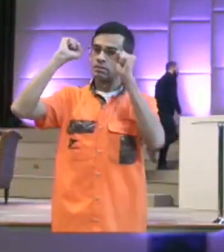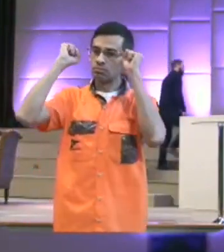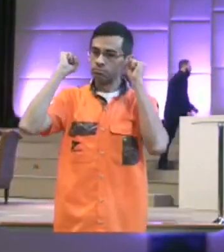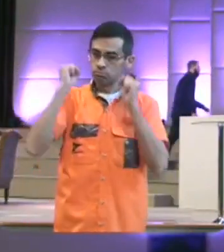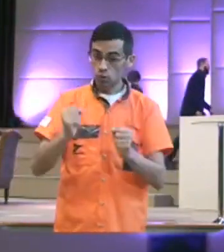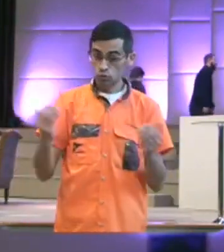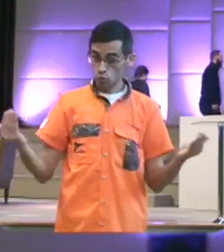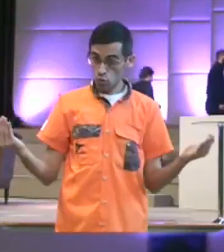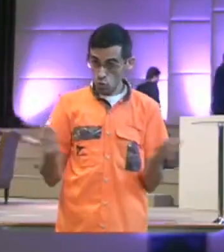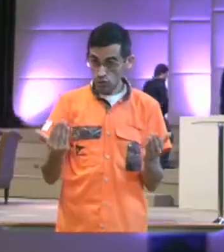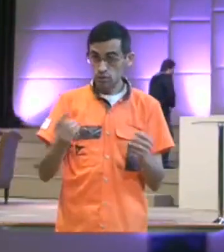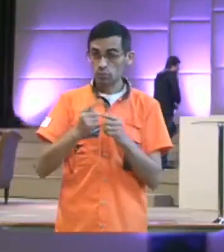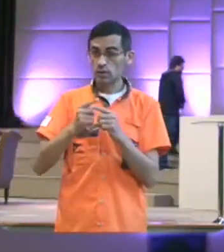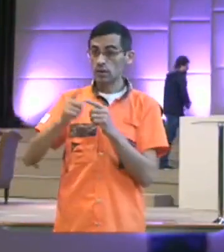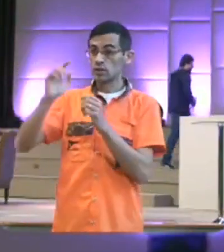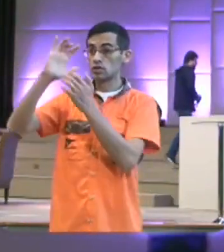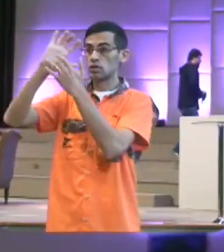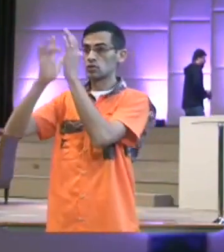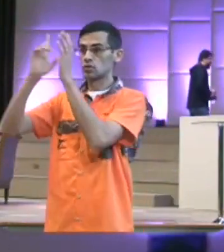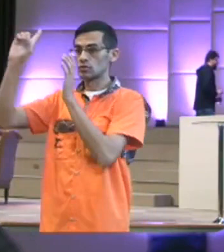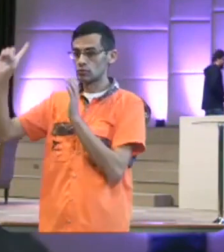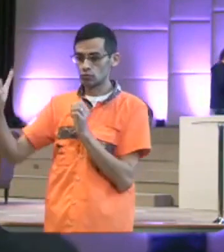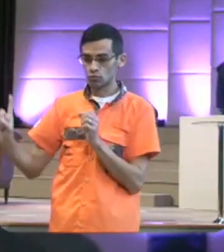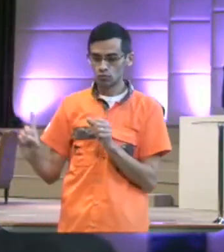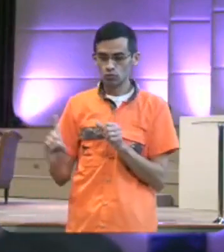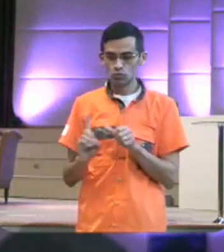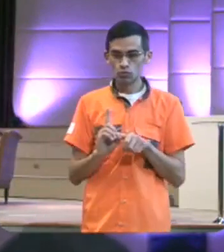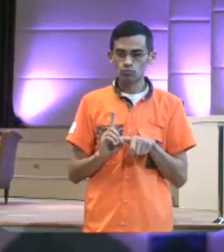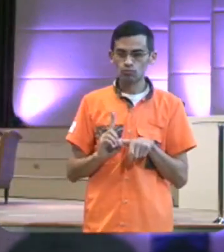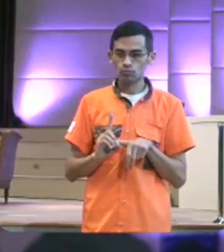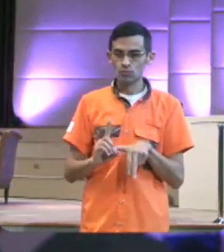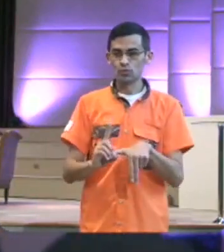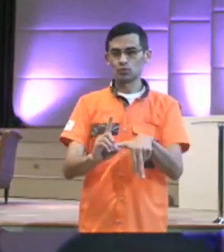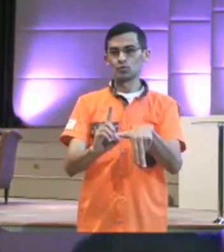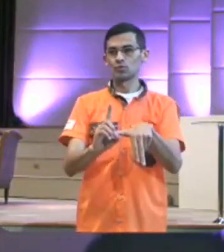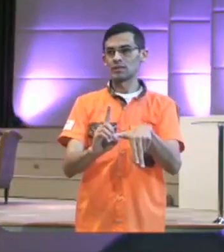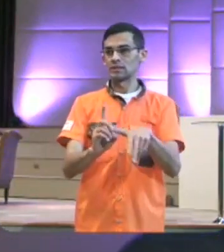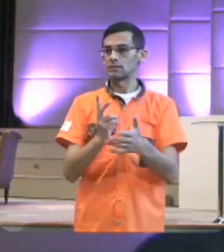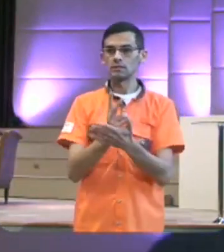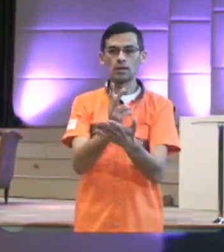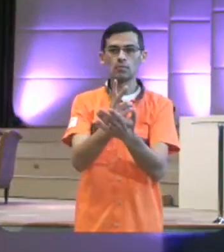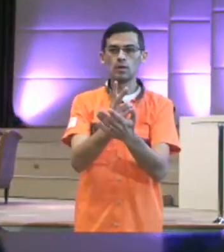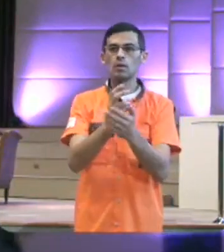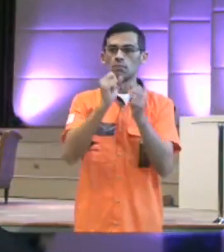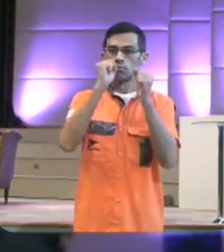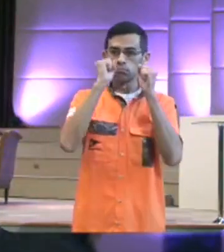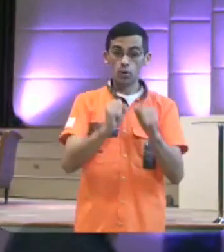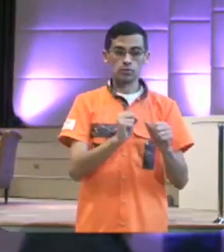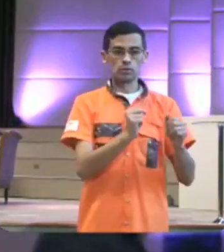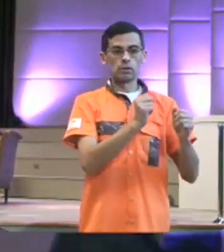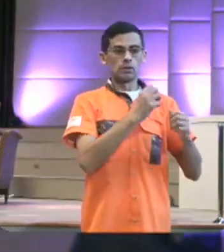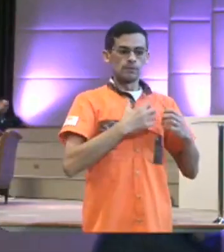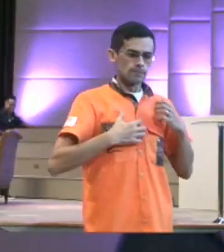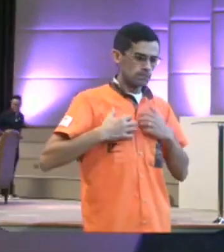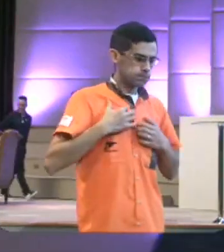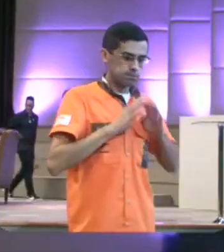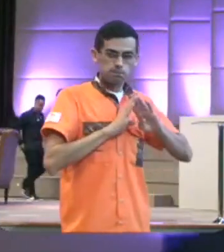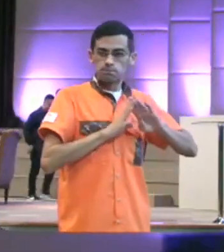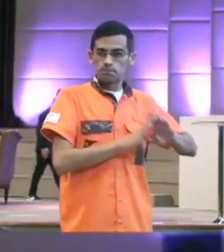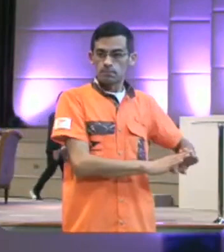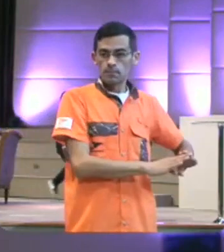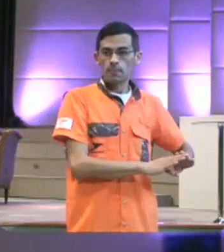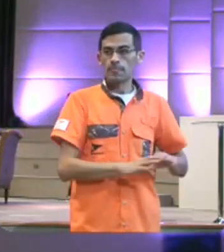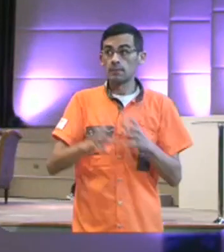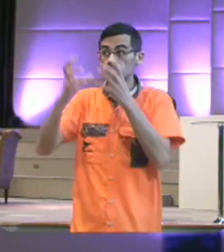temporal de hoje, porque Jesus está comigo. Então, uma das razões porque eu posso trocar a minha ansiedade pela